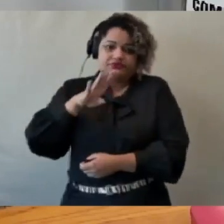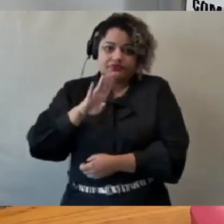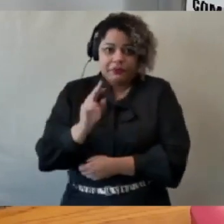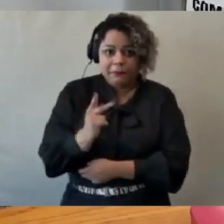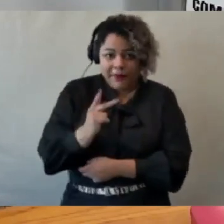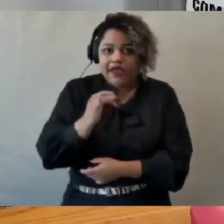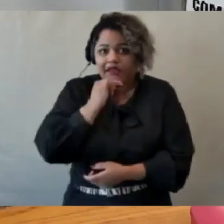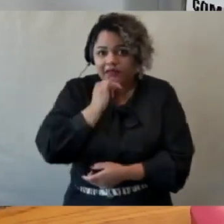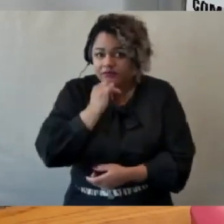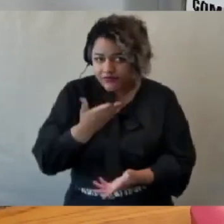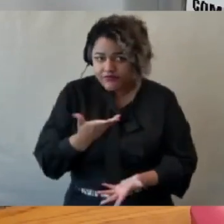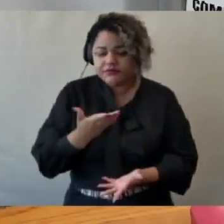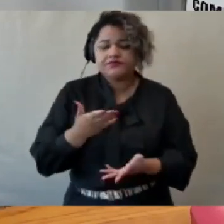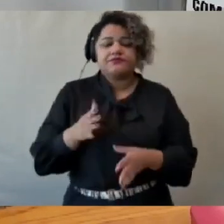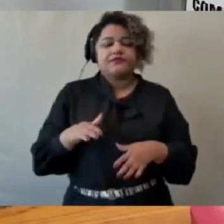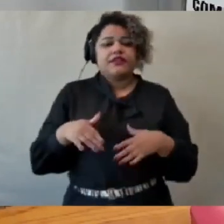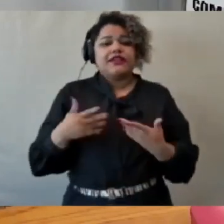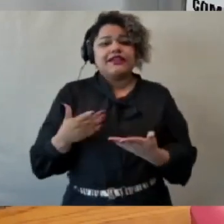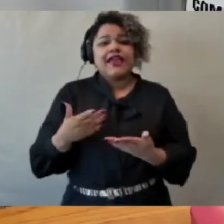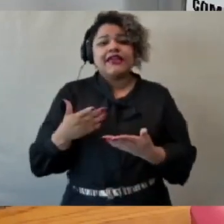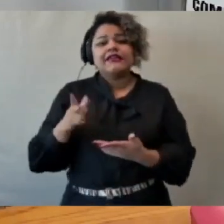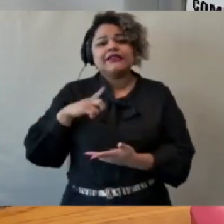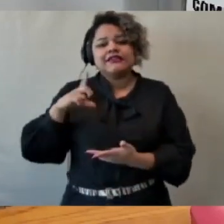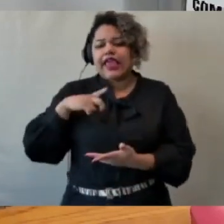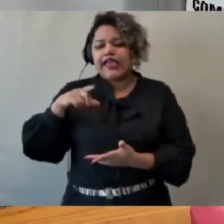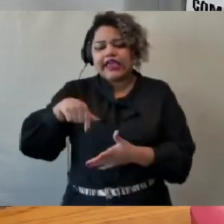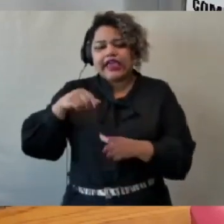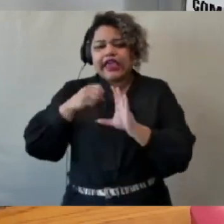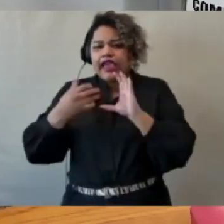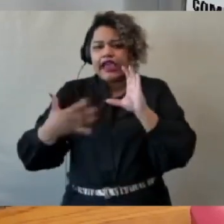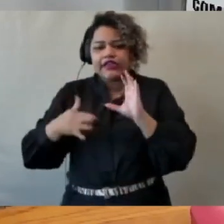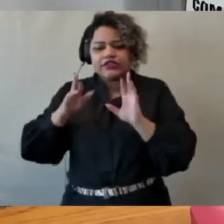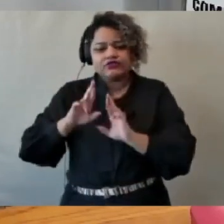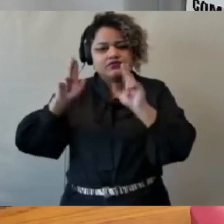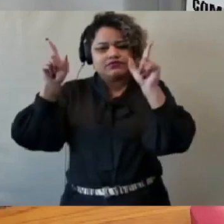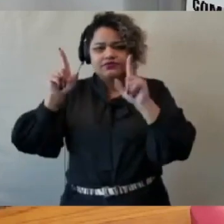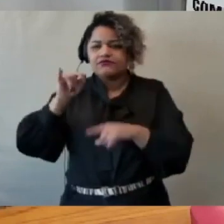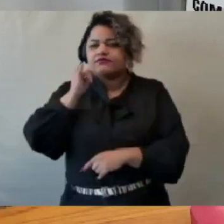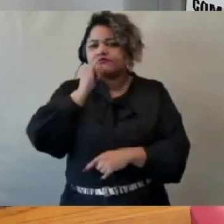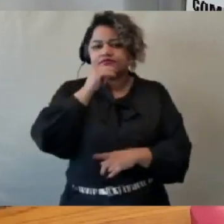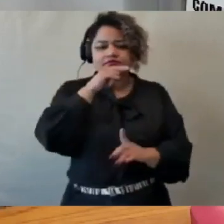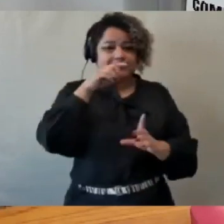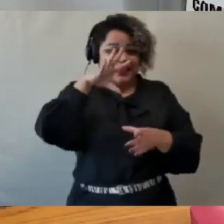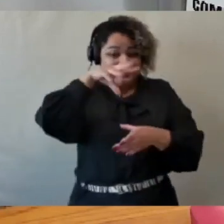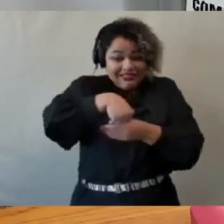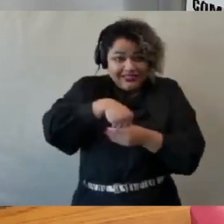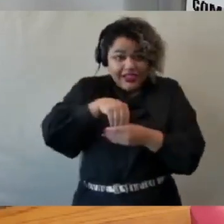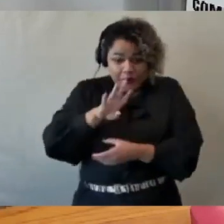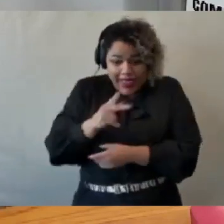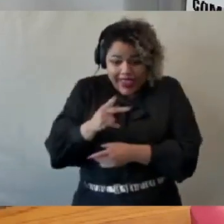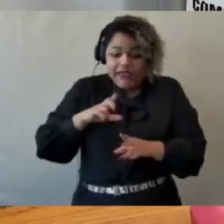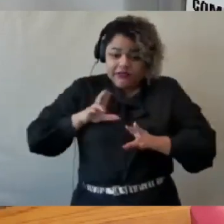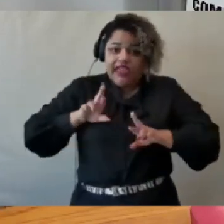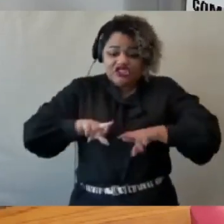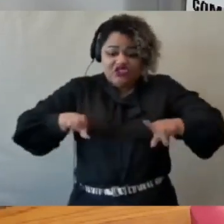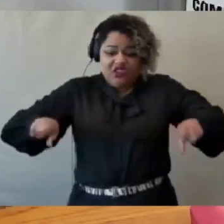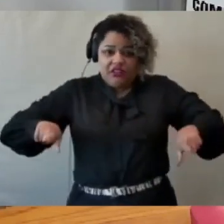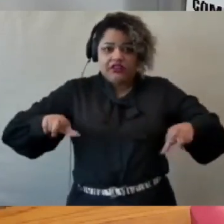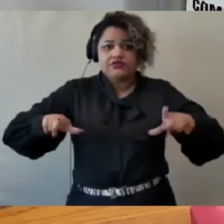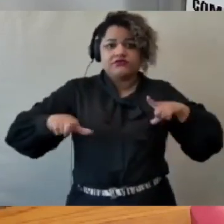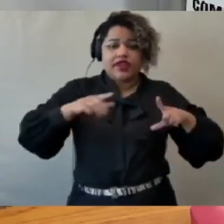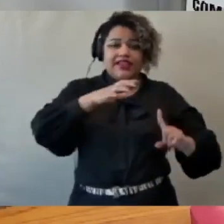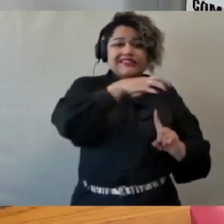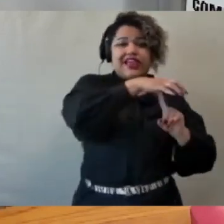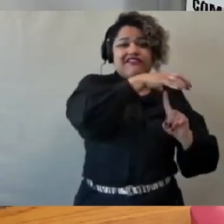falar de outras diferenças, que é Savassi confrontando com vilas e